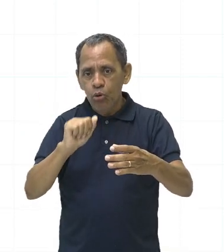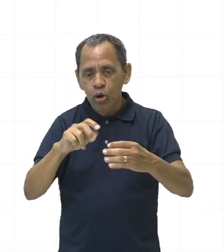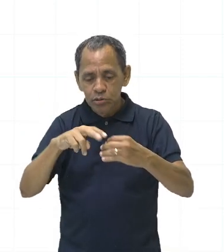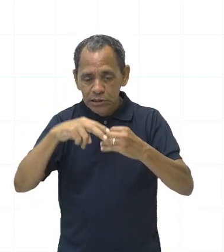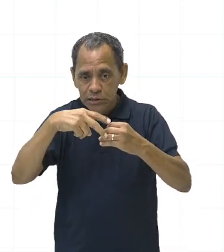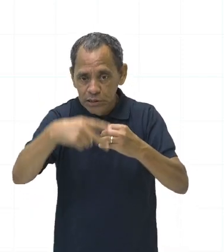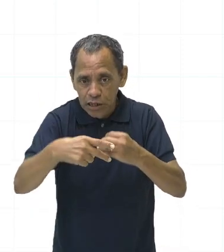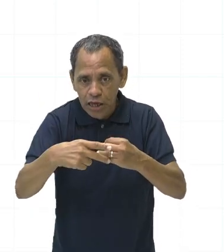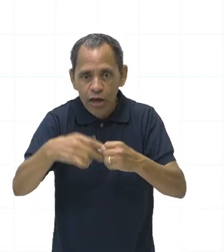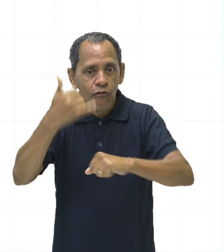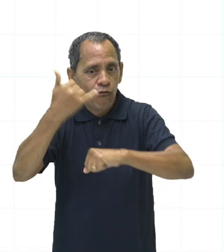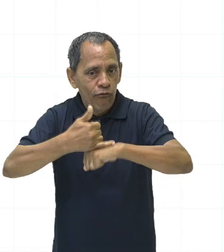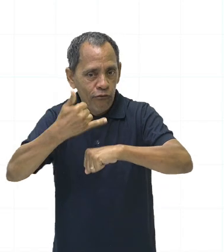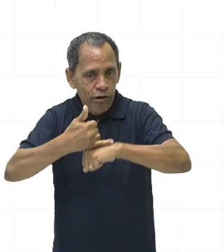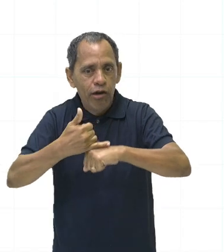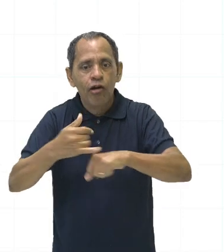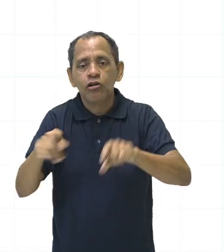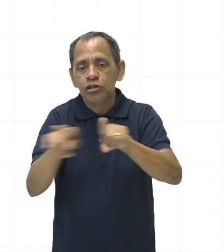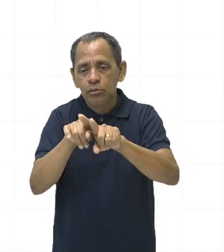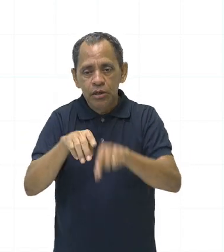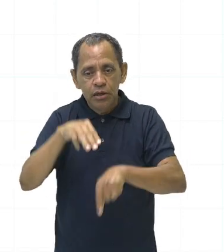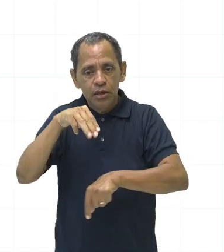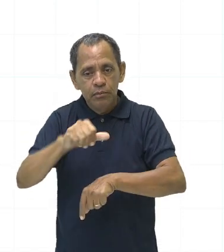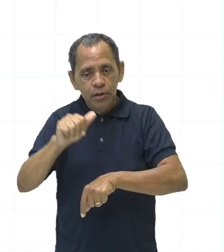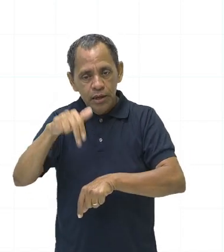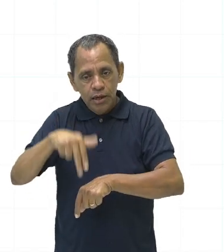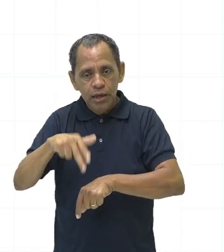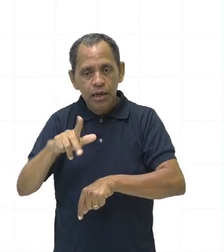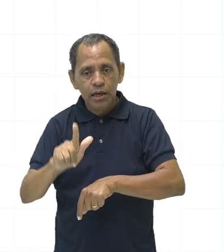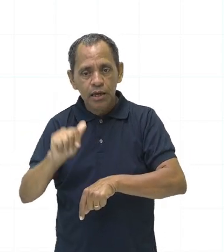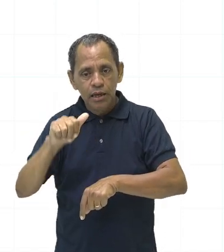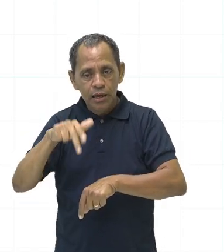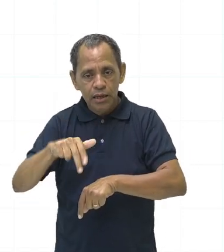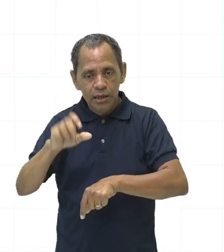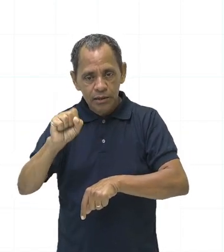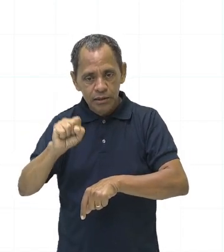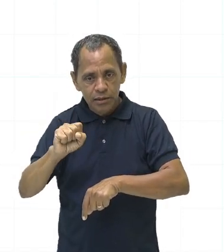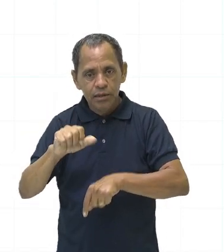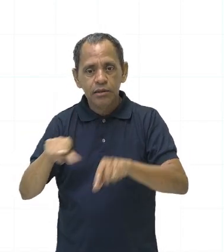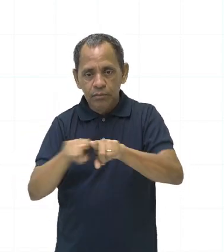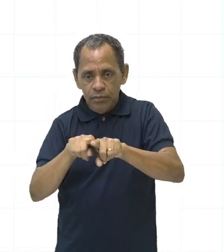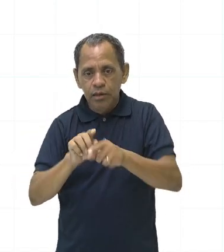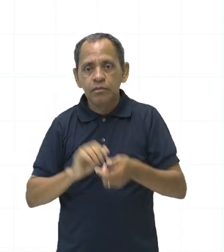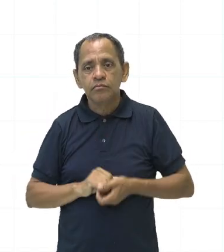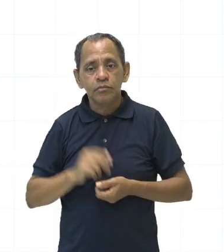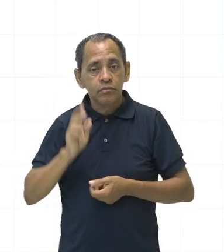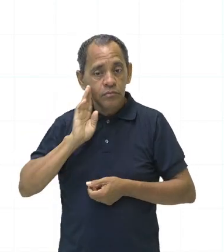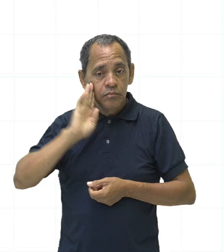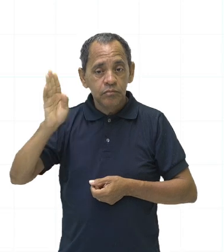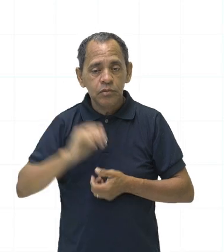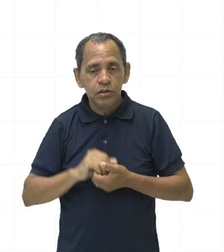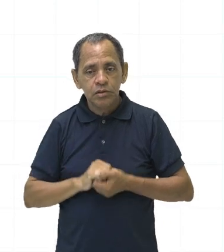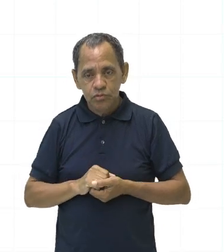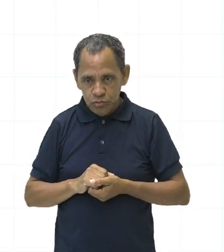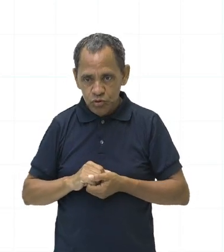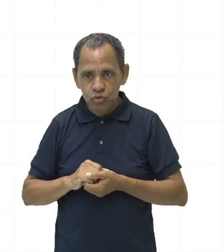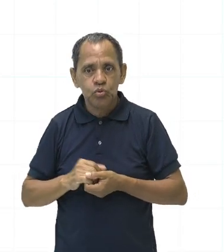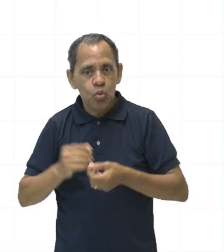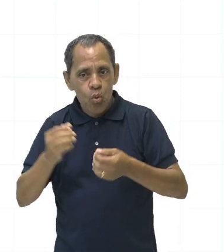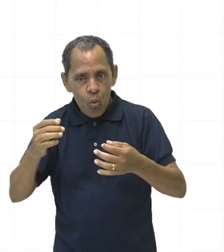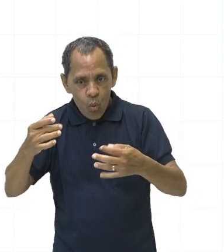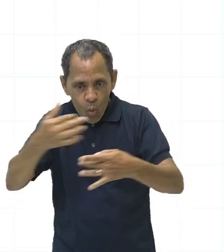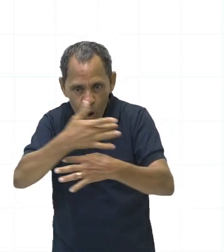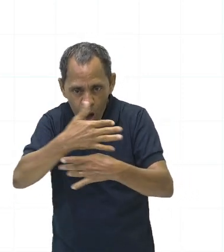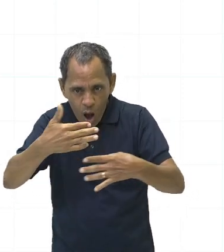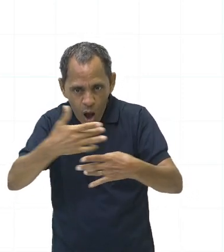ferro ou manganês, pela decomposição de matéria orgânica da água, principalmente os vegetais, pelas algas ou pela introdução de